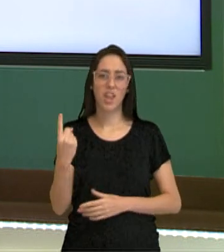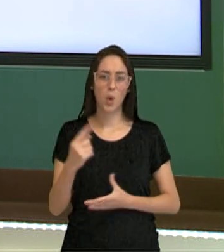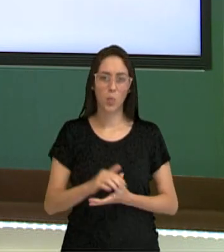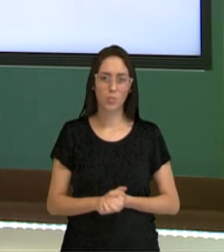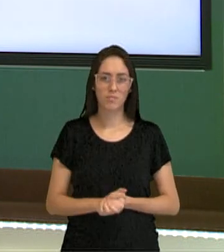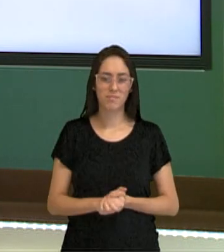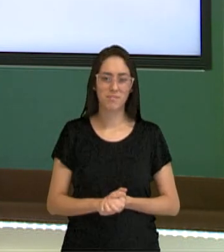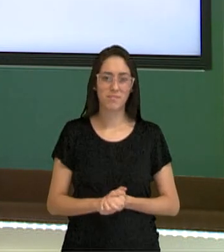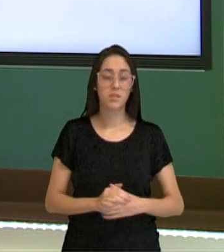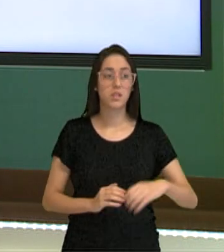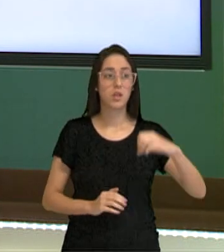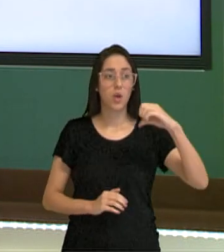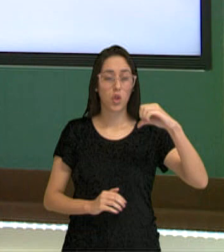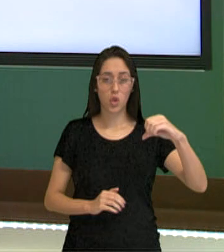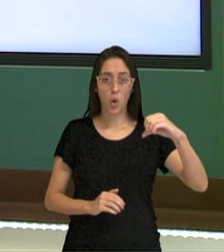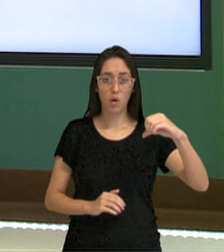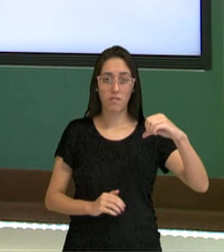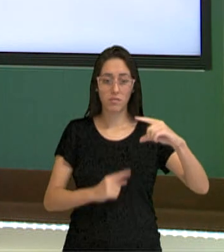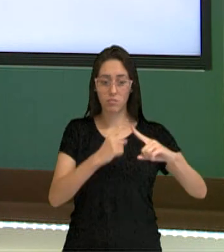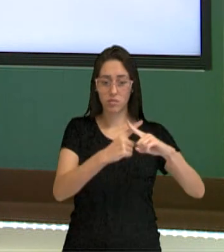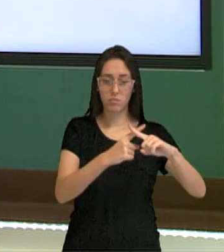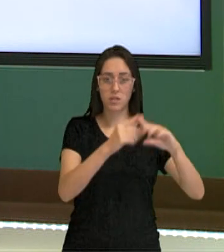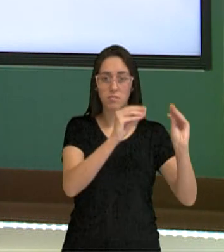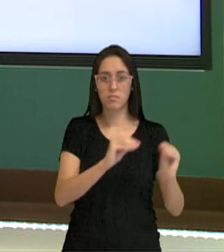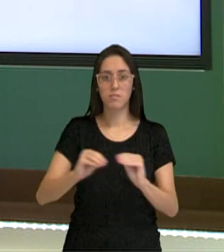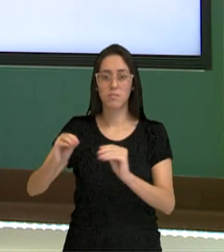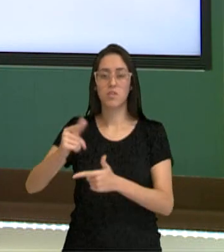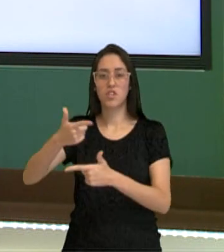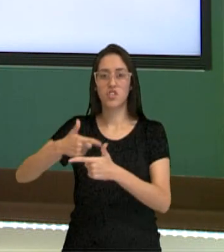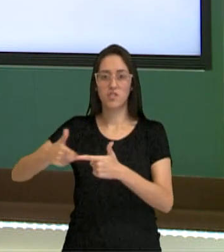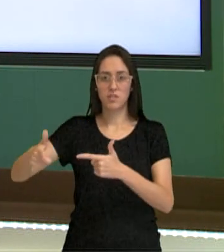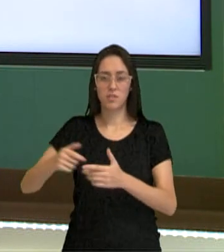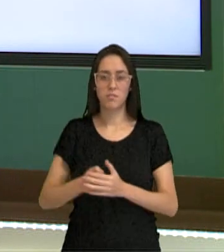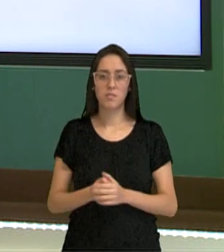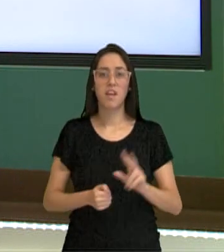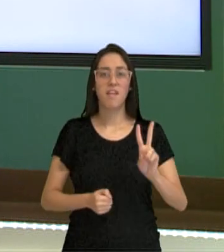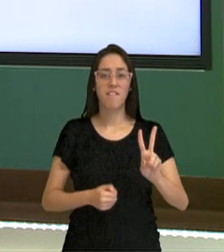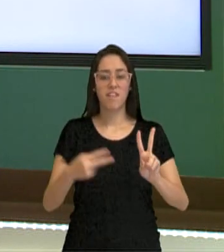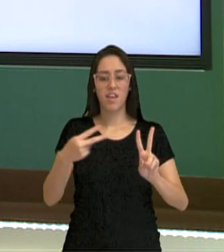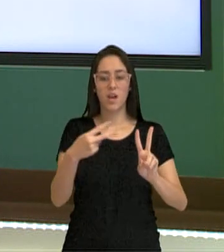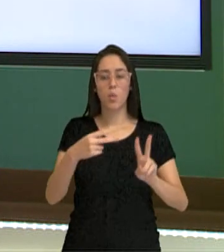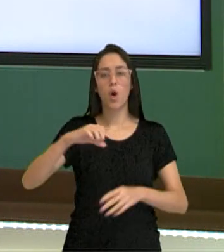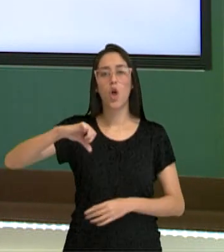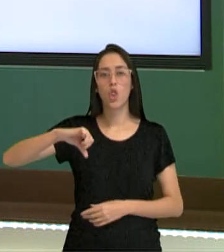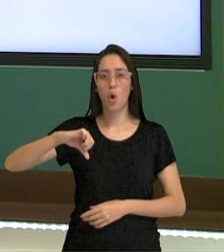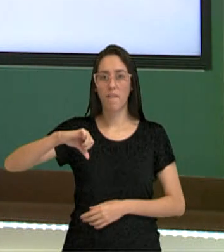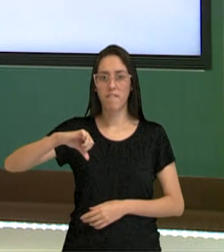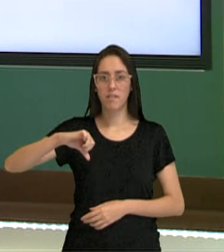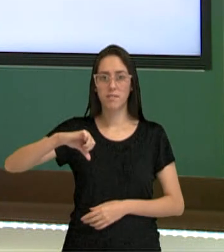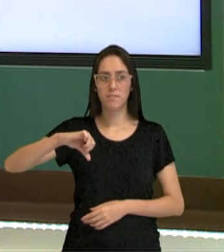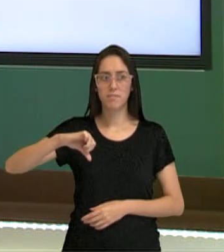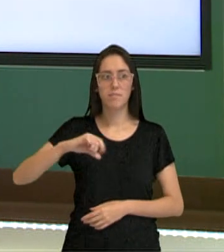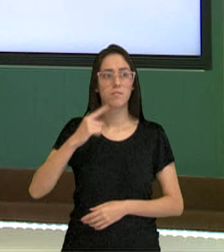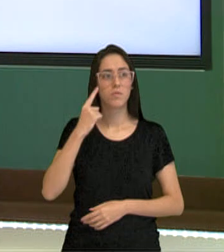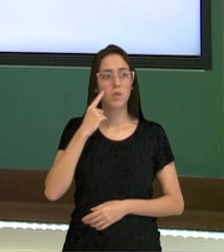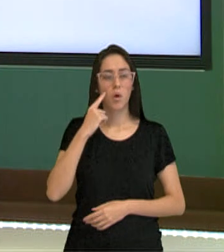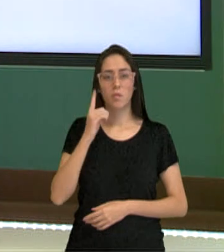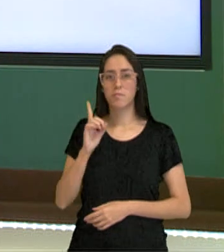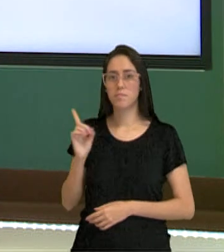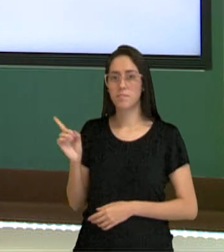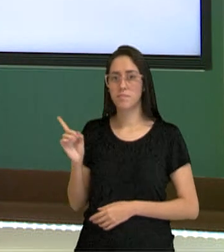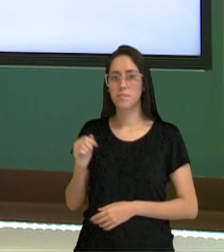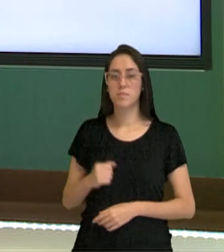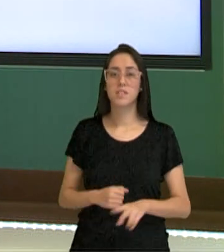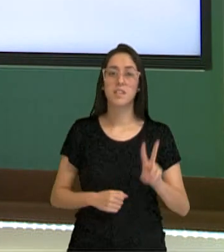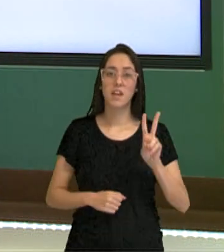que está multiplicando passa dividindo, então V igual a 9. O que era o V mesmo? Se você voltar lá, V